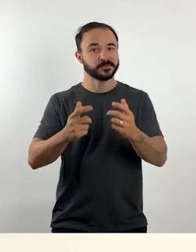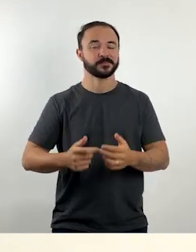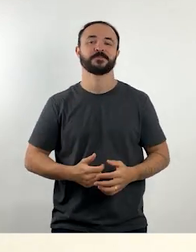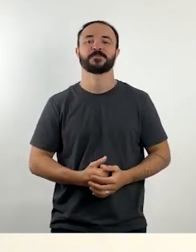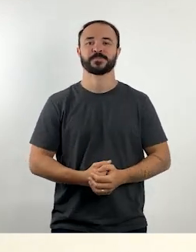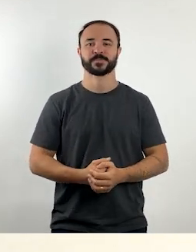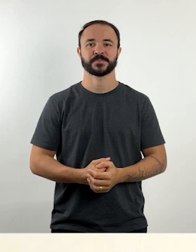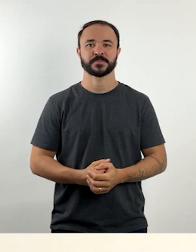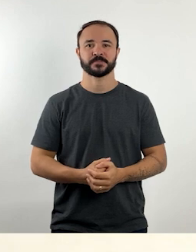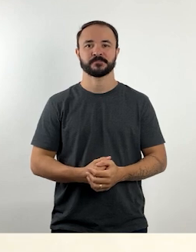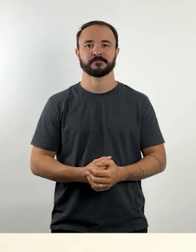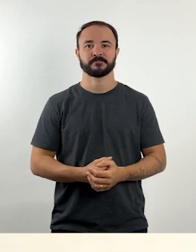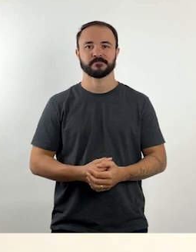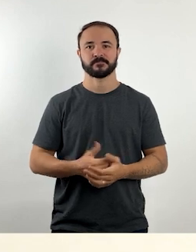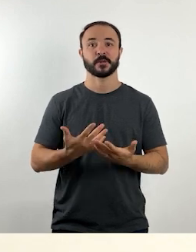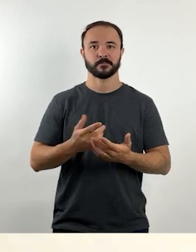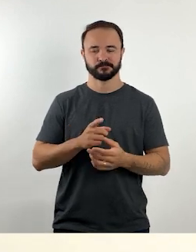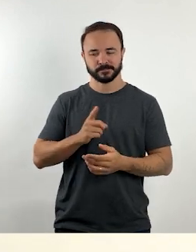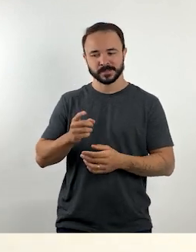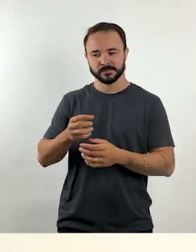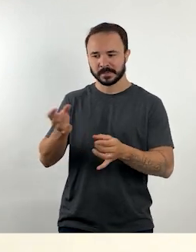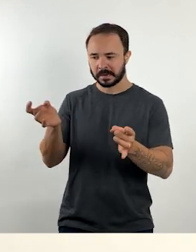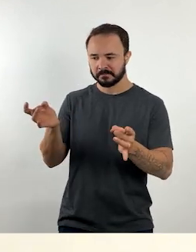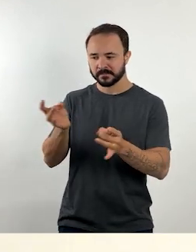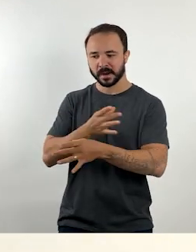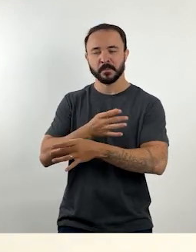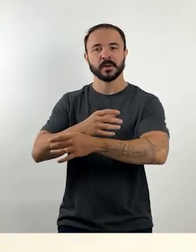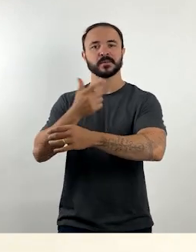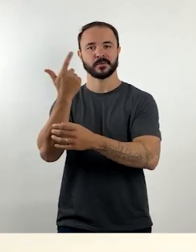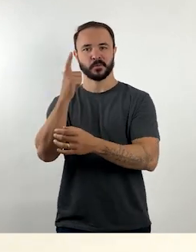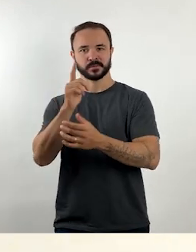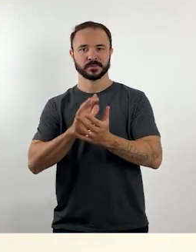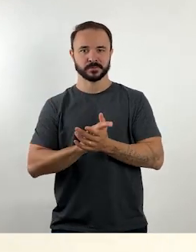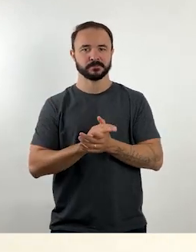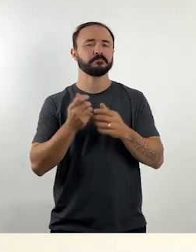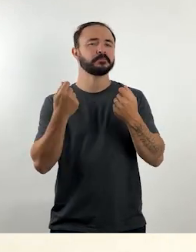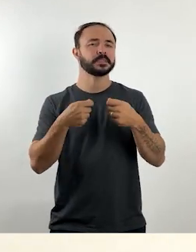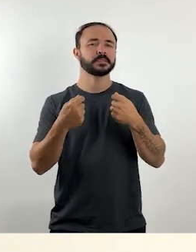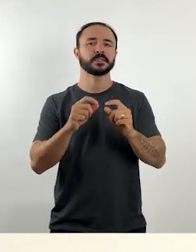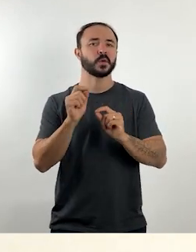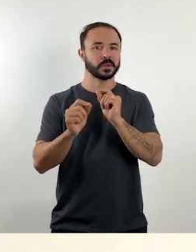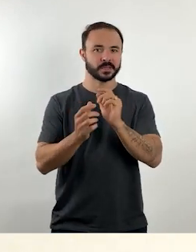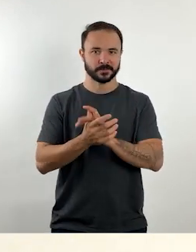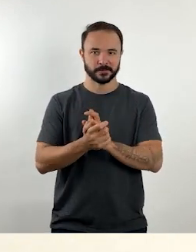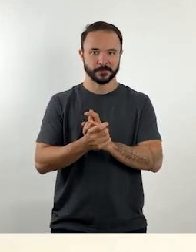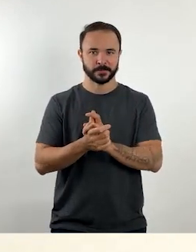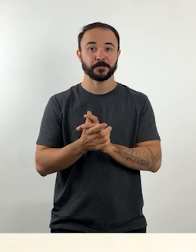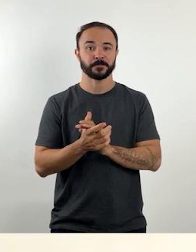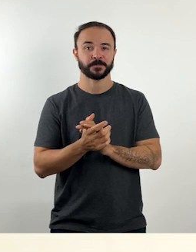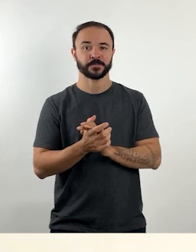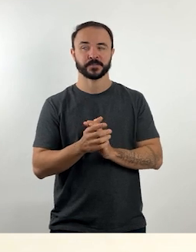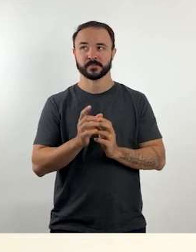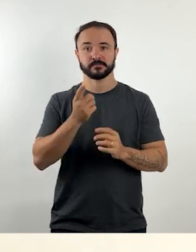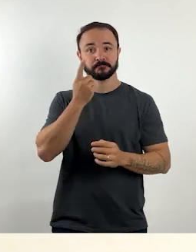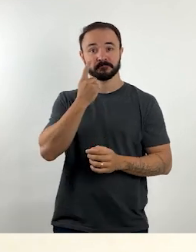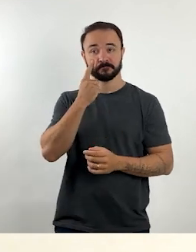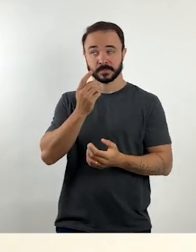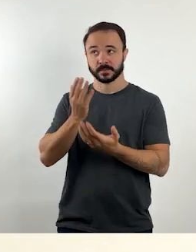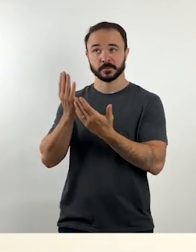E aí, para a gente dar a montagem aqui do nosso robô, nós vamos fazer da seguinte forma. Vou passar essa haste